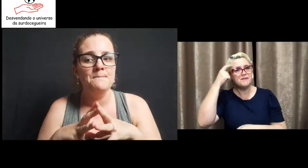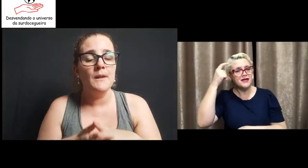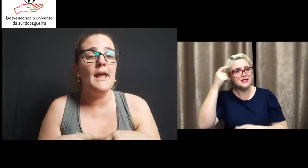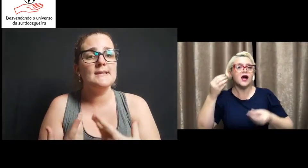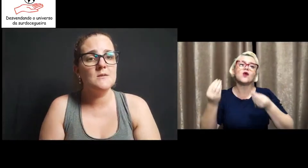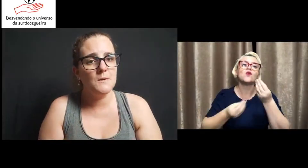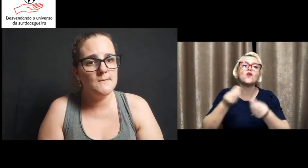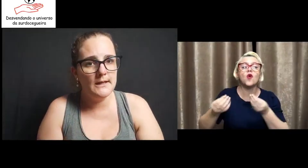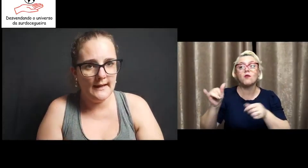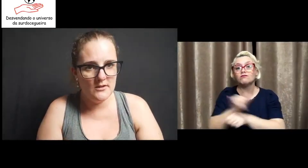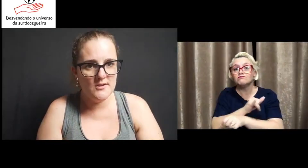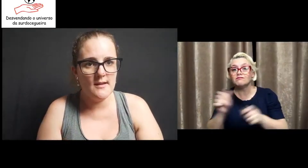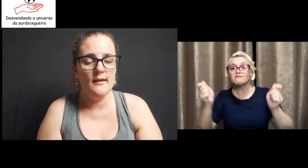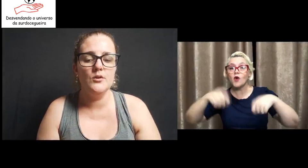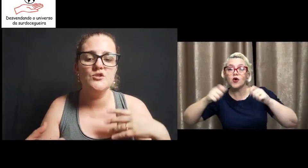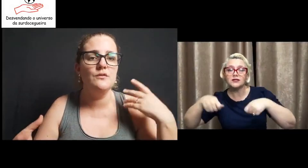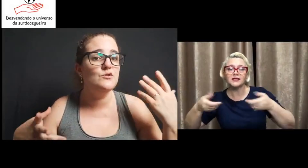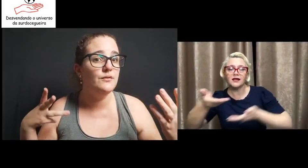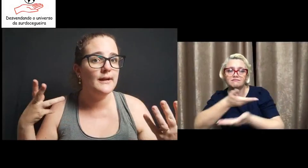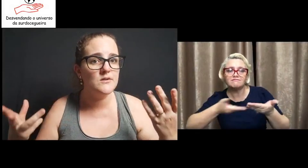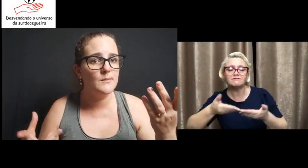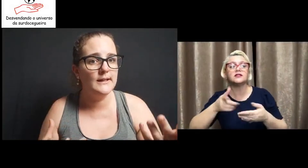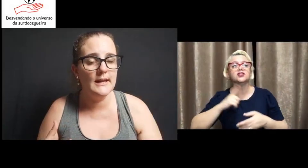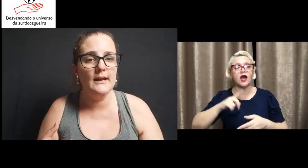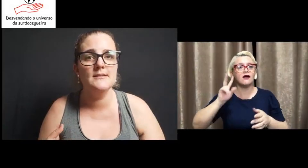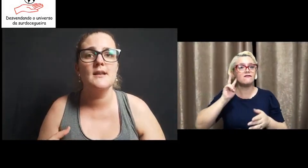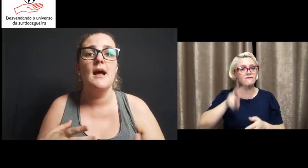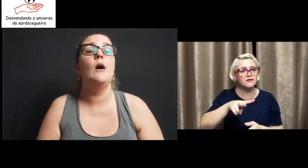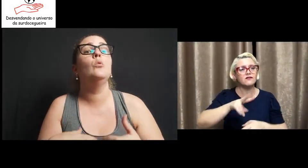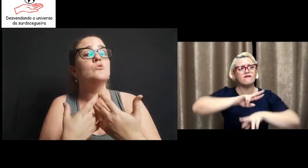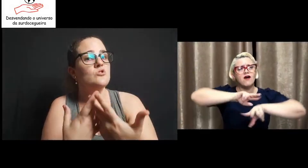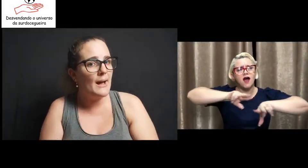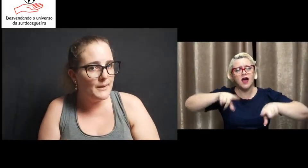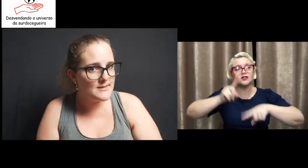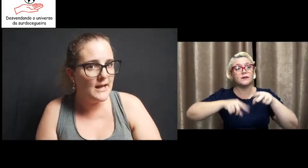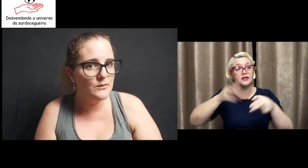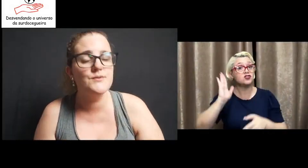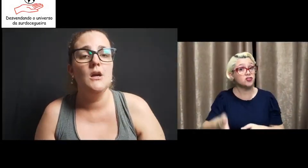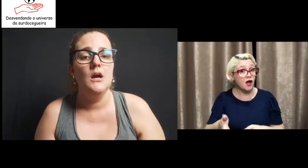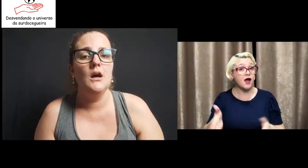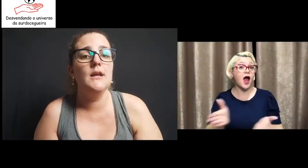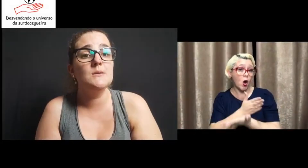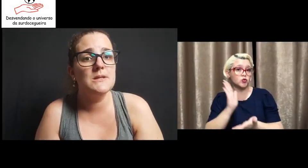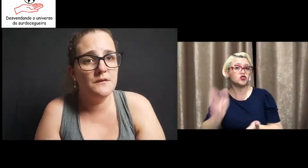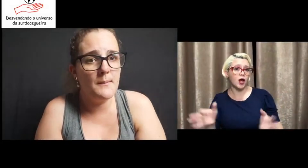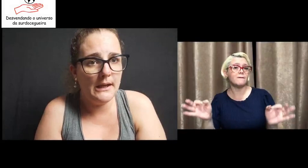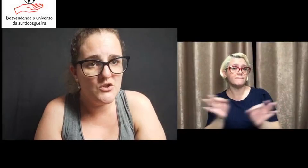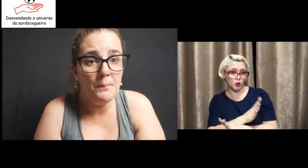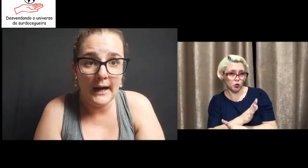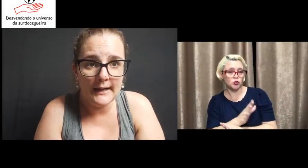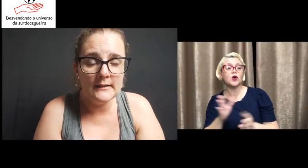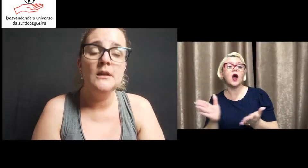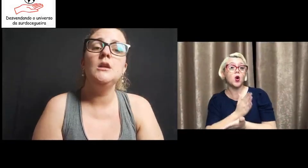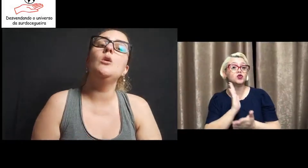pensar essas possibilidades, né? Então, a gente viu diversos materiais, alguns já pensados